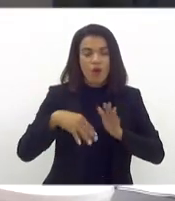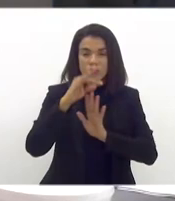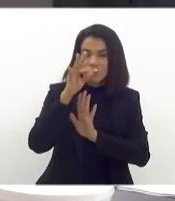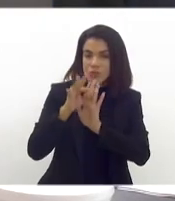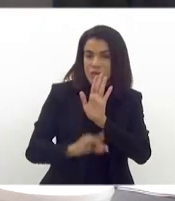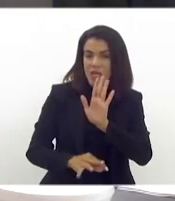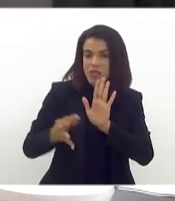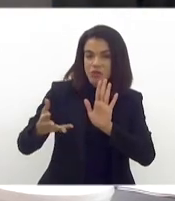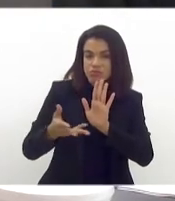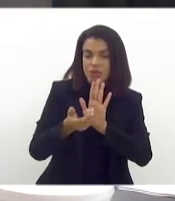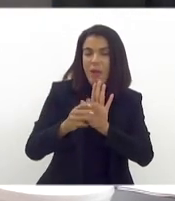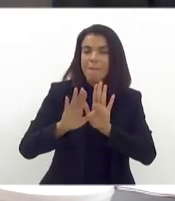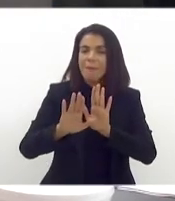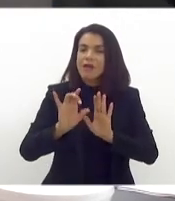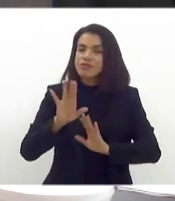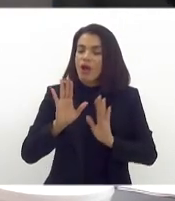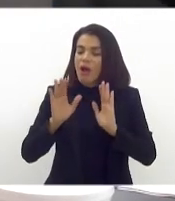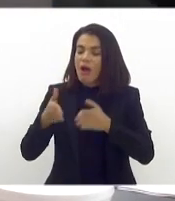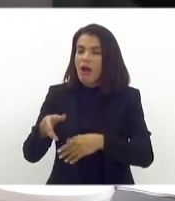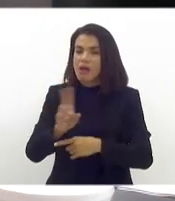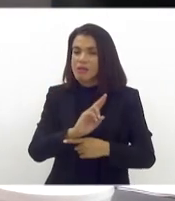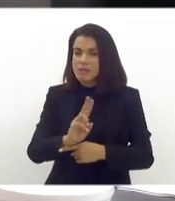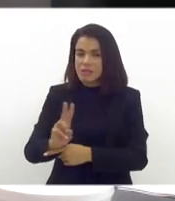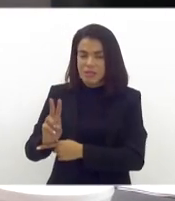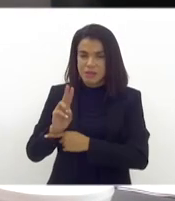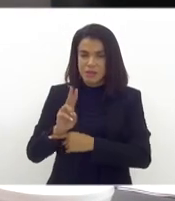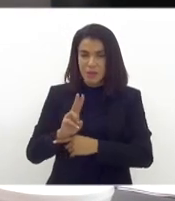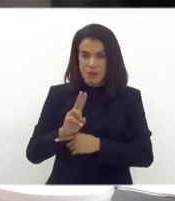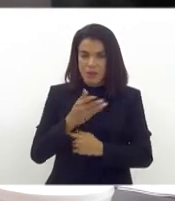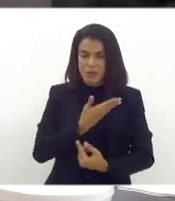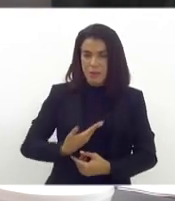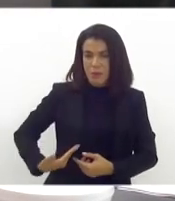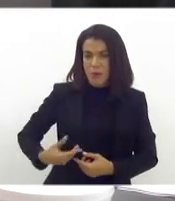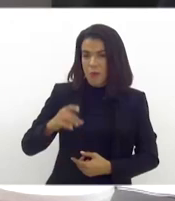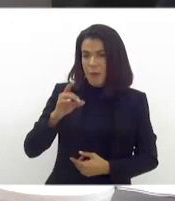Mas por que só da área da segurança pública que tiver filho deficiente?